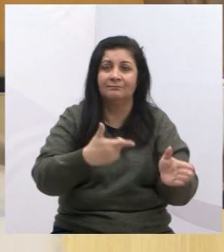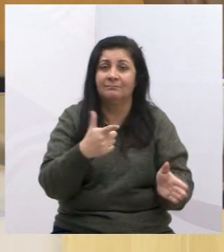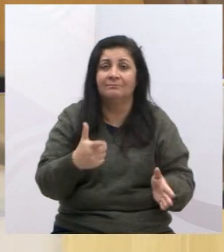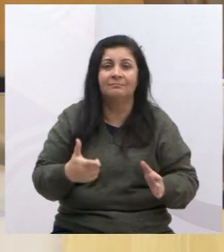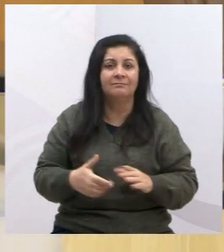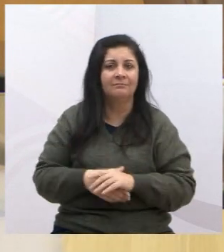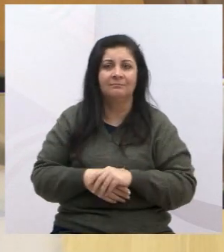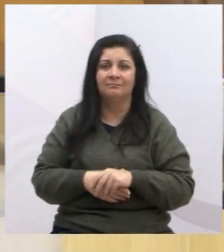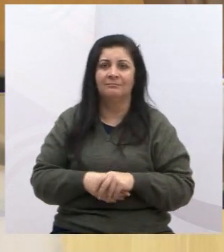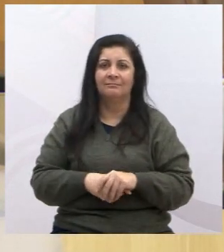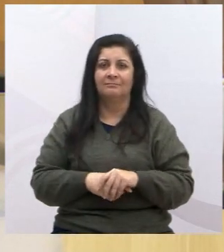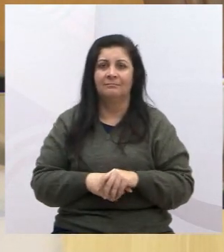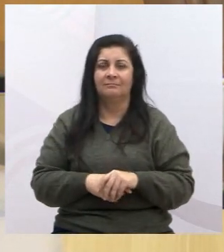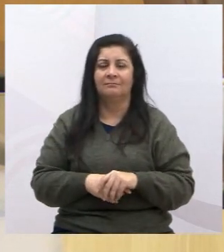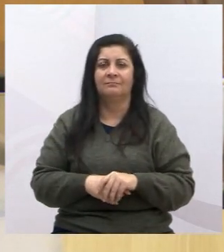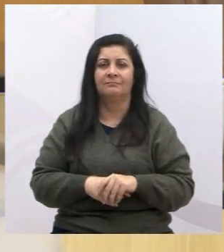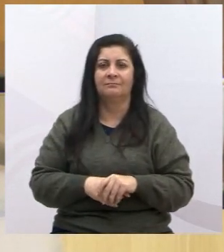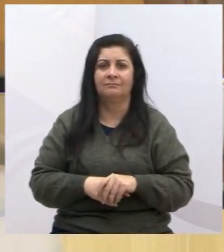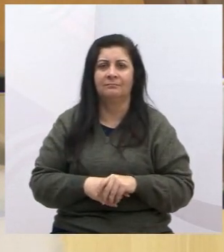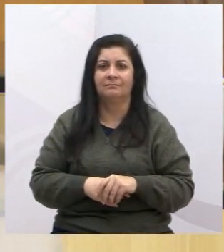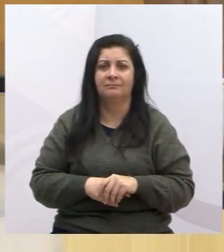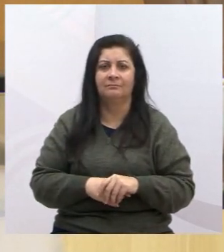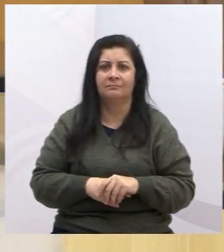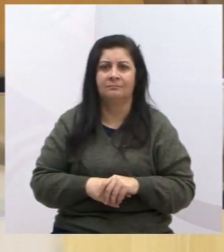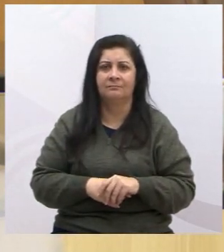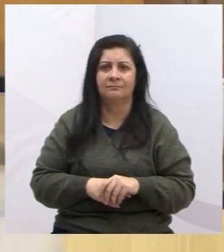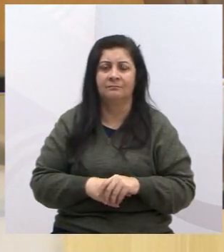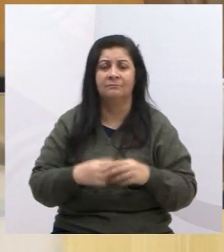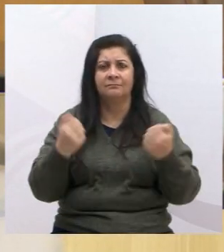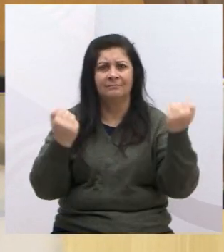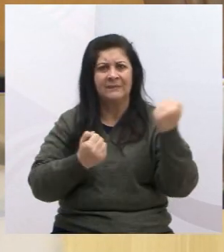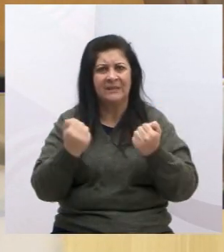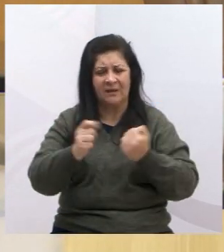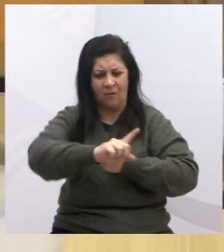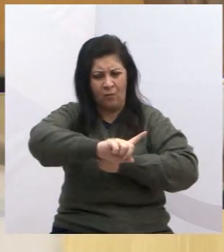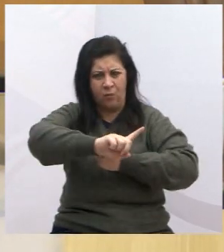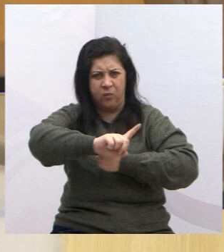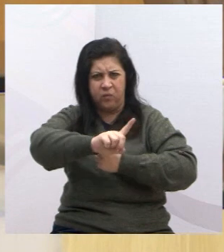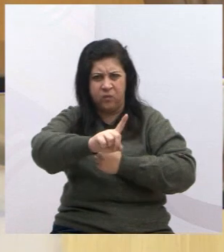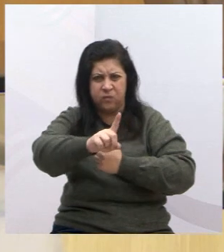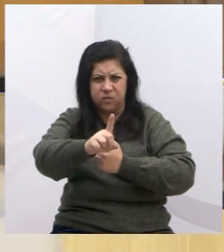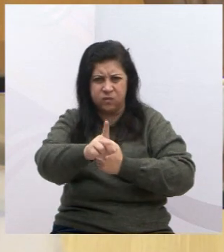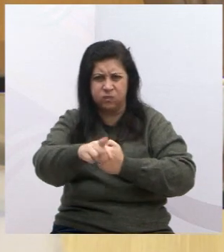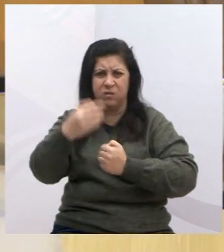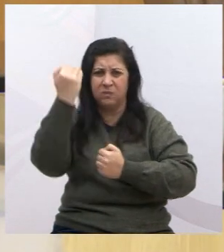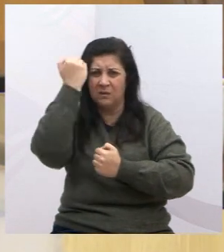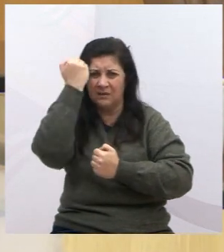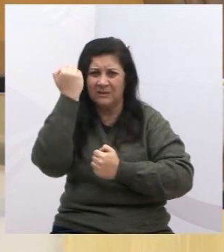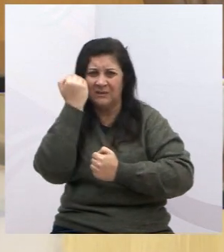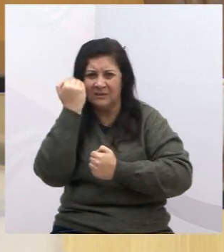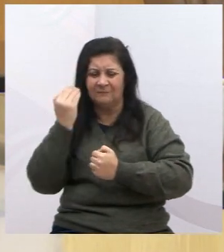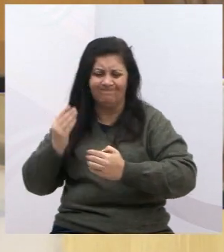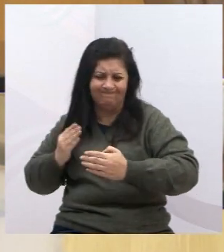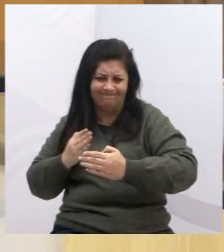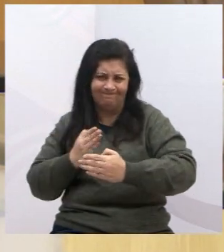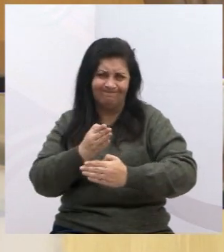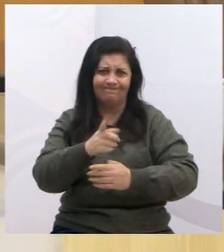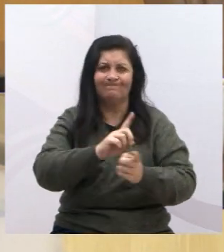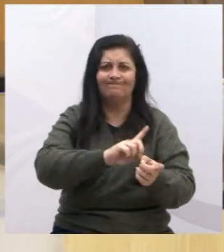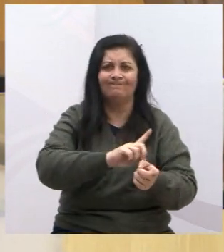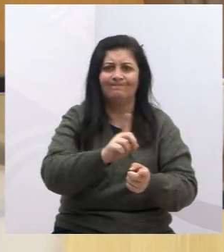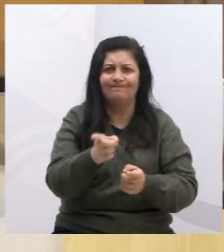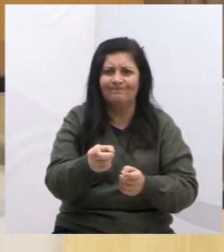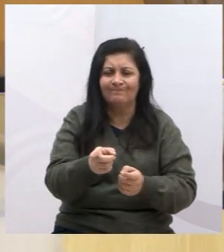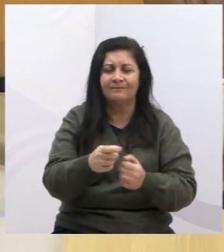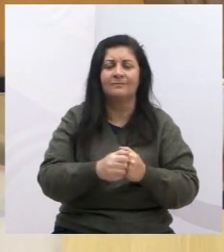sentido centro, sendo que os veículos vêm em alta velocidade Santa Branca. Os munícipes acabam